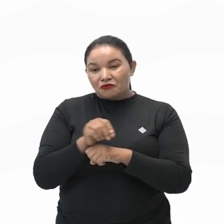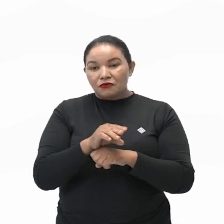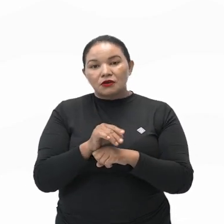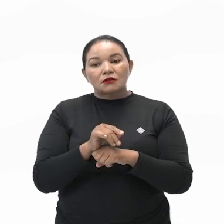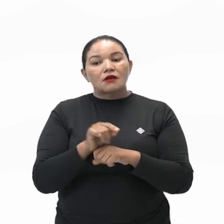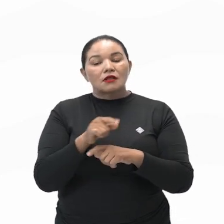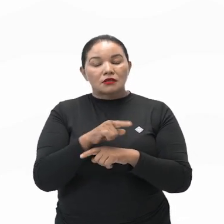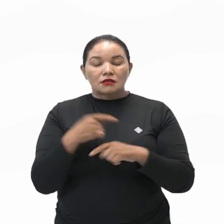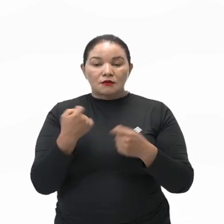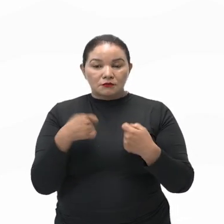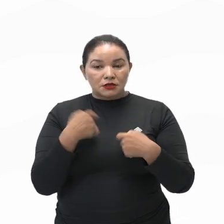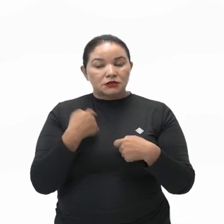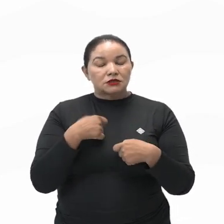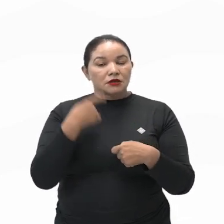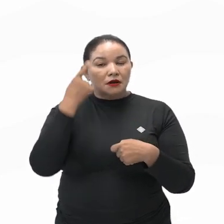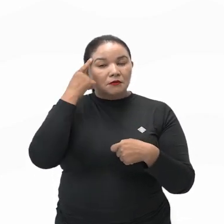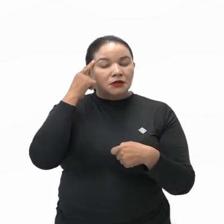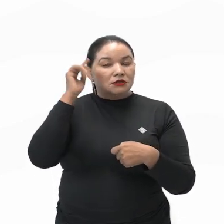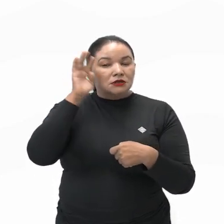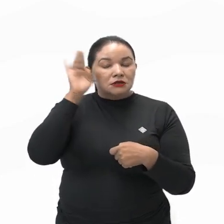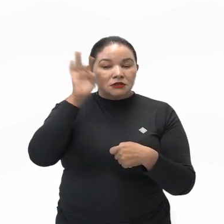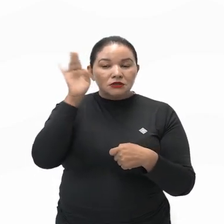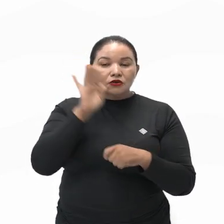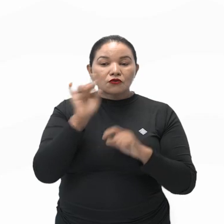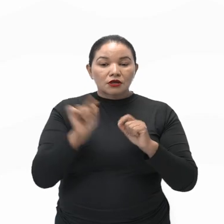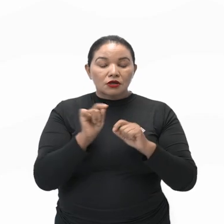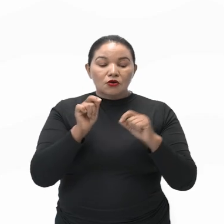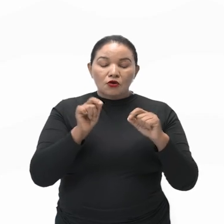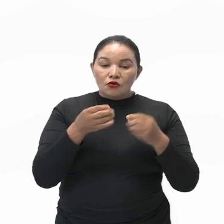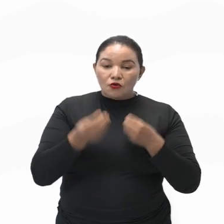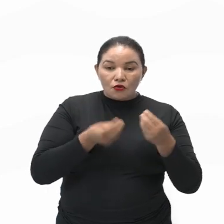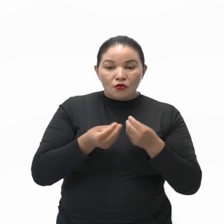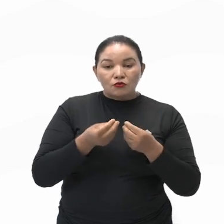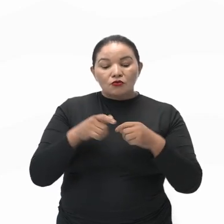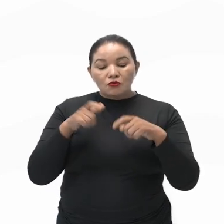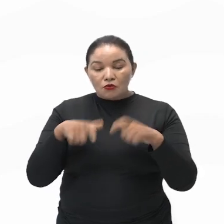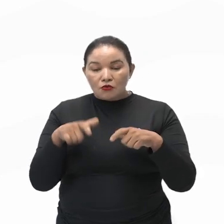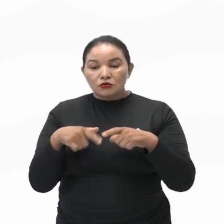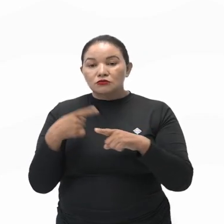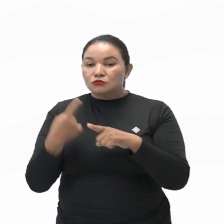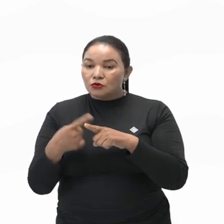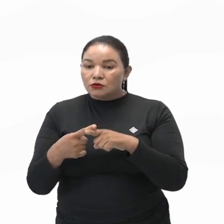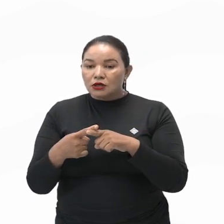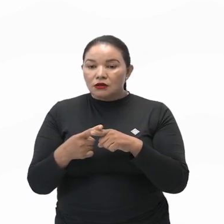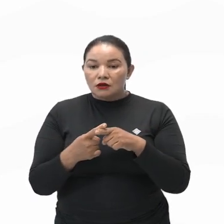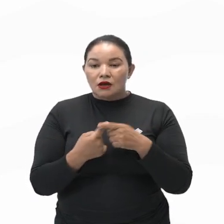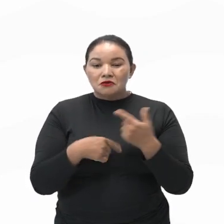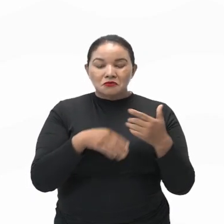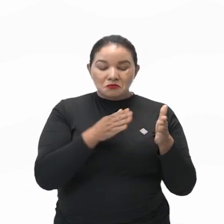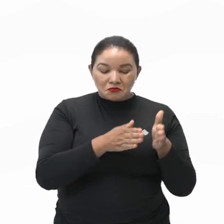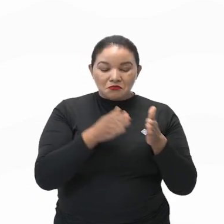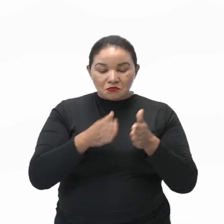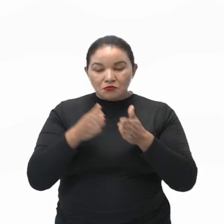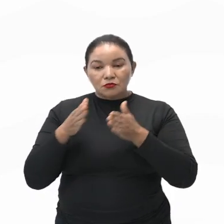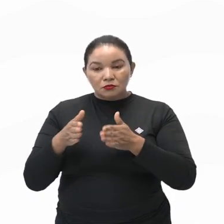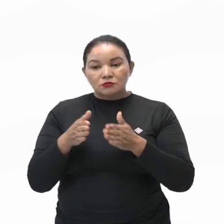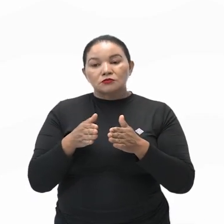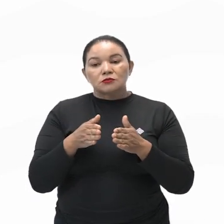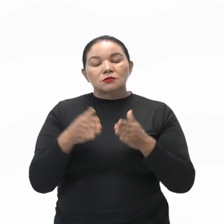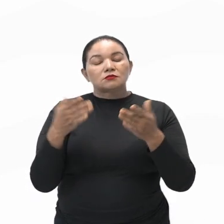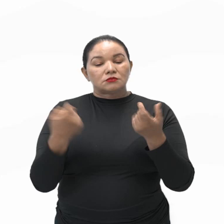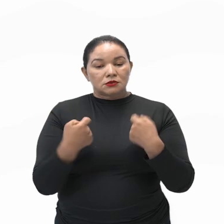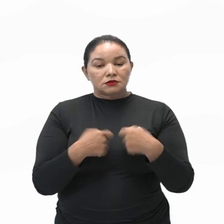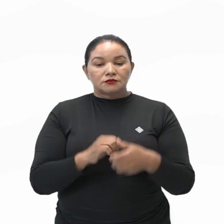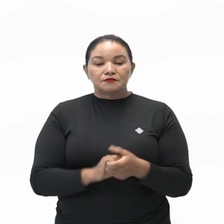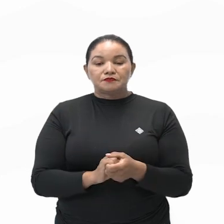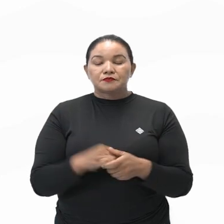realmente pensar como, quando, onde, porquê, de fazer todo esse processo. E aí na etapa 5